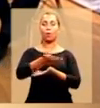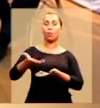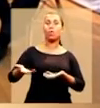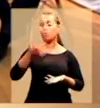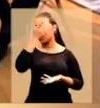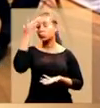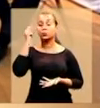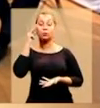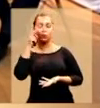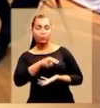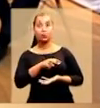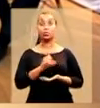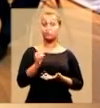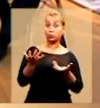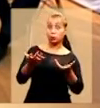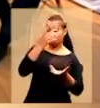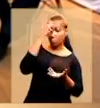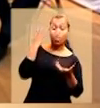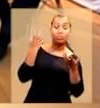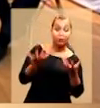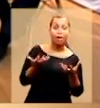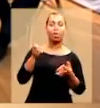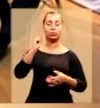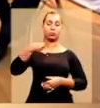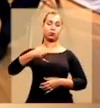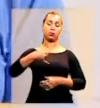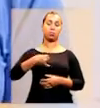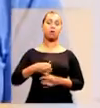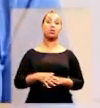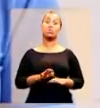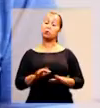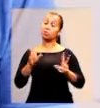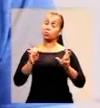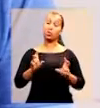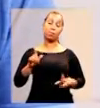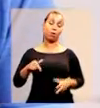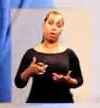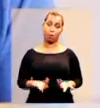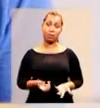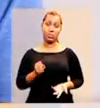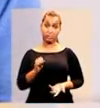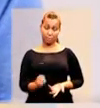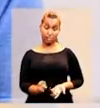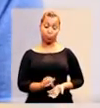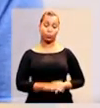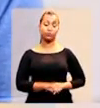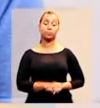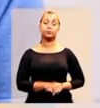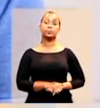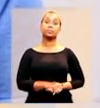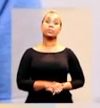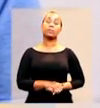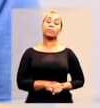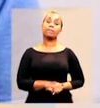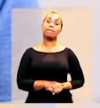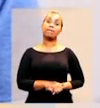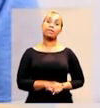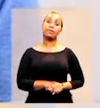essa obra chegar no público? Se o povo quer, porque a questão é essa. A questão é assim,